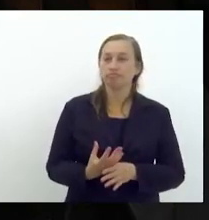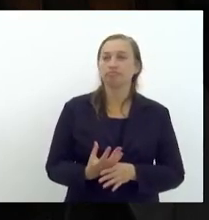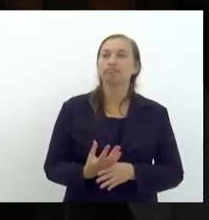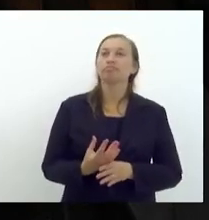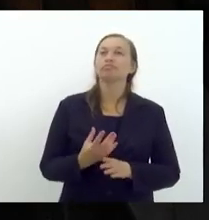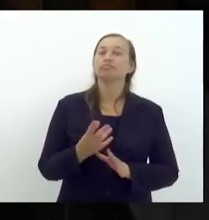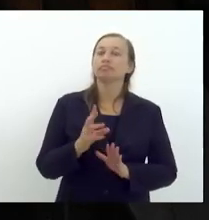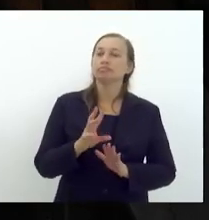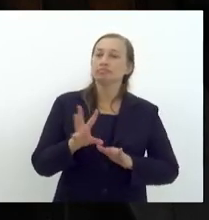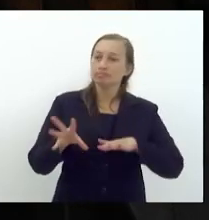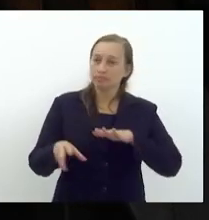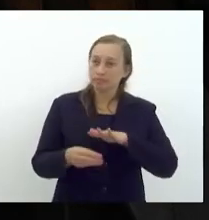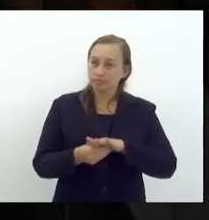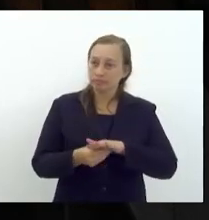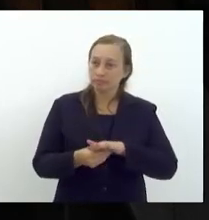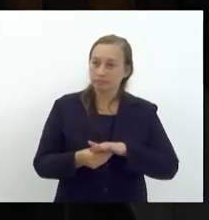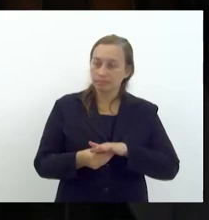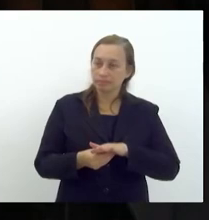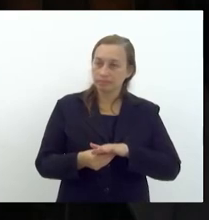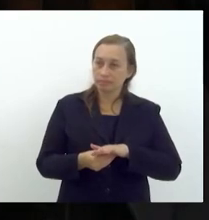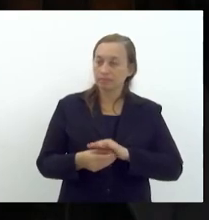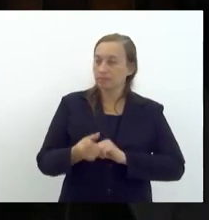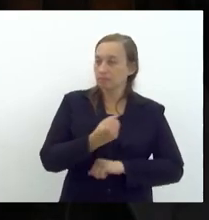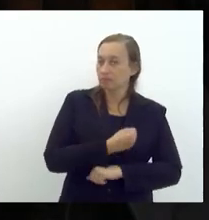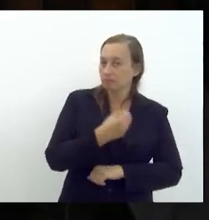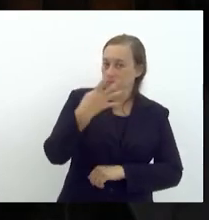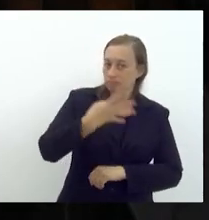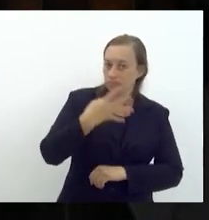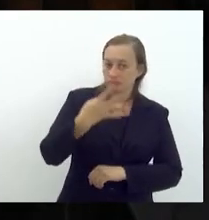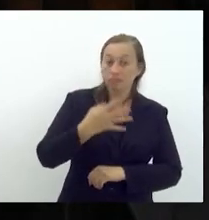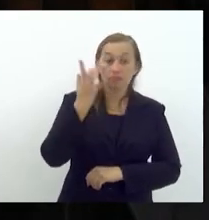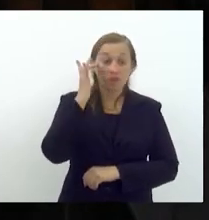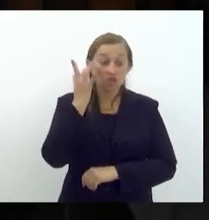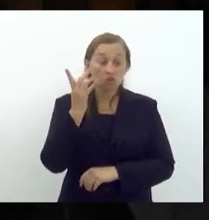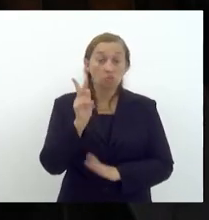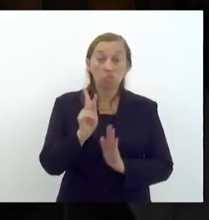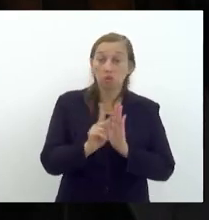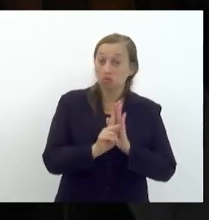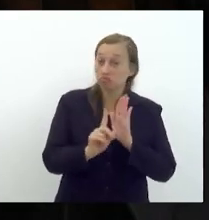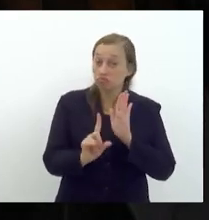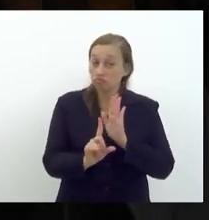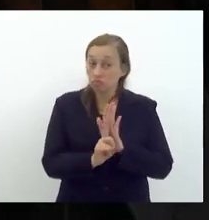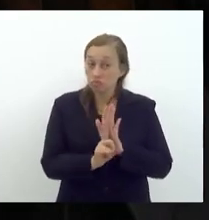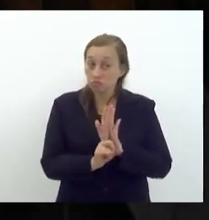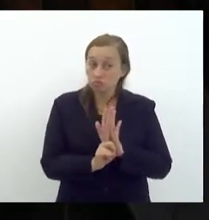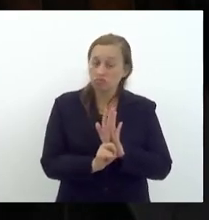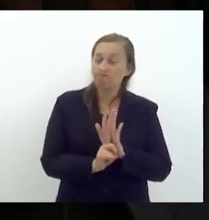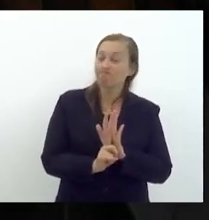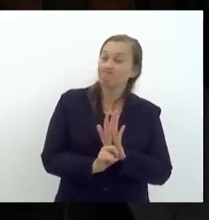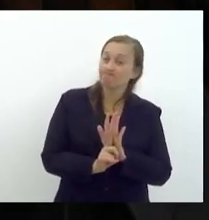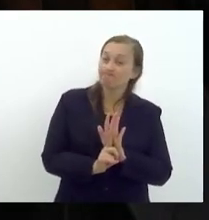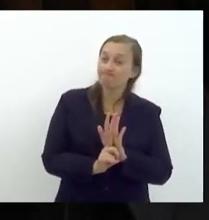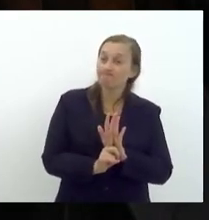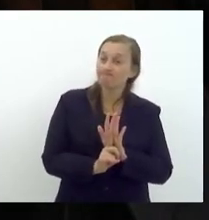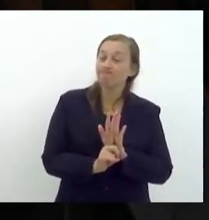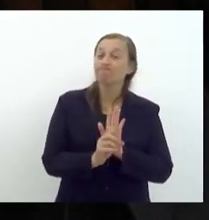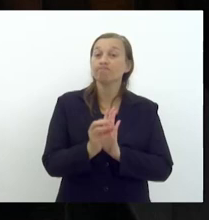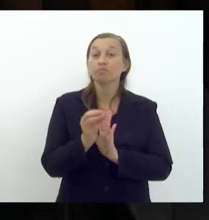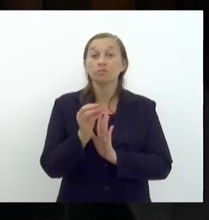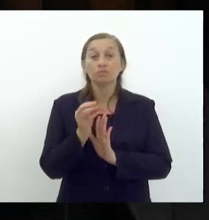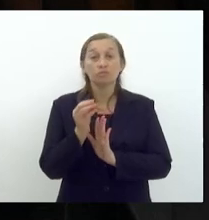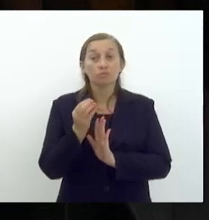4 porque achei esse projeto de lei extremamente oportuno